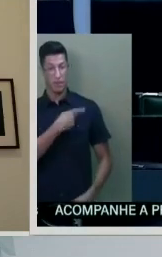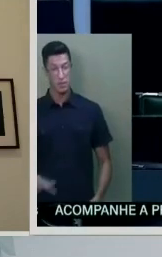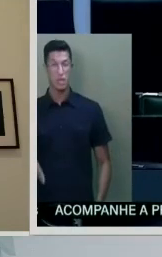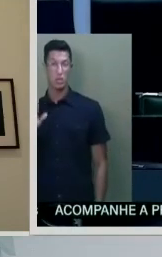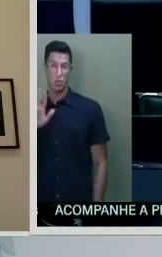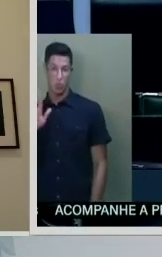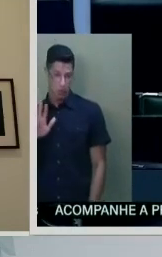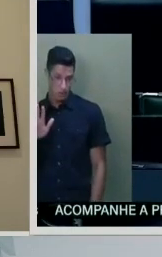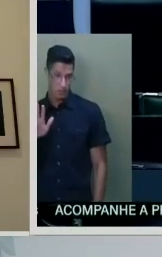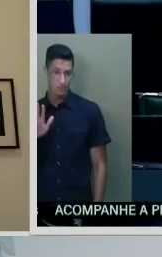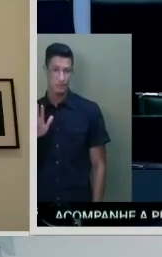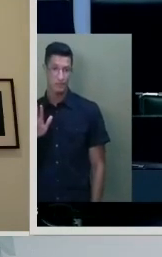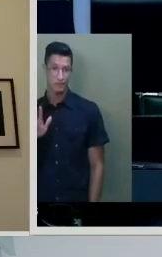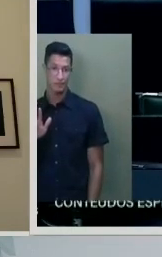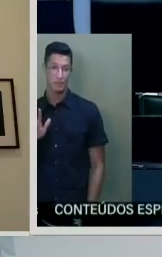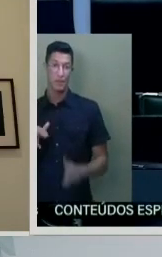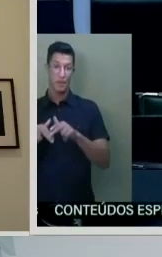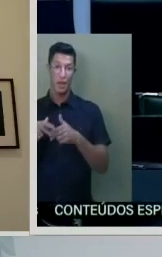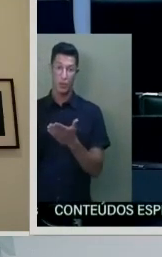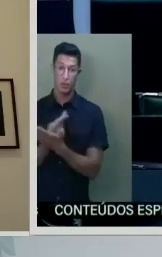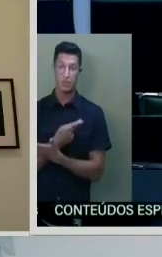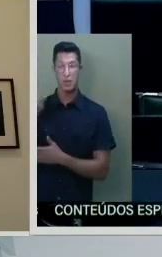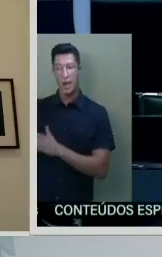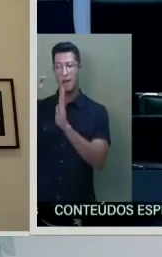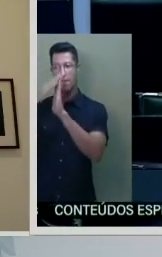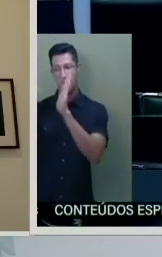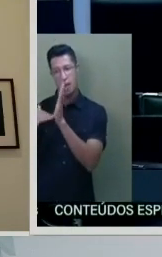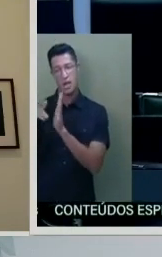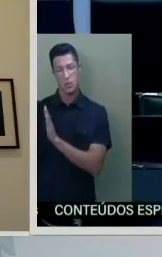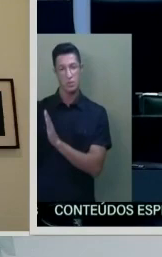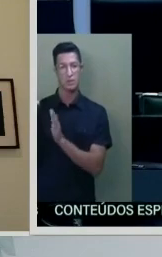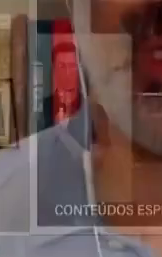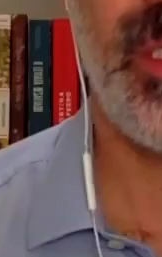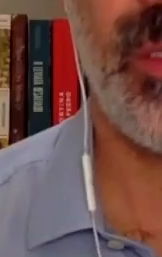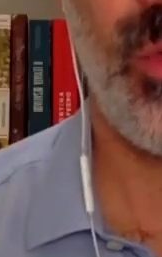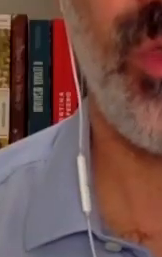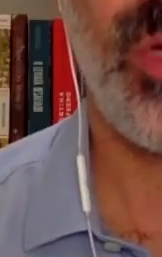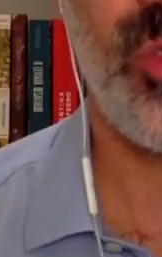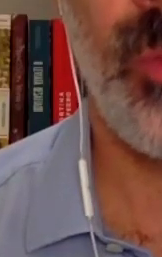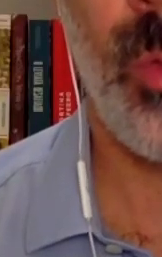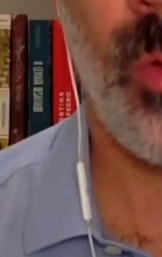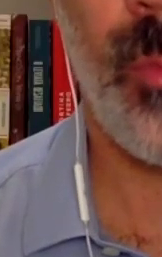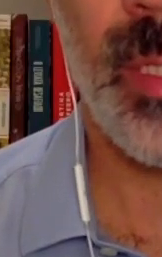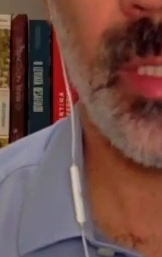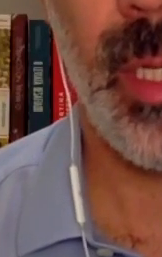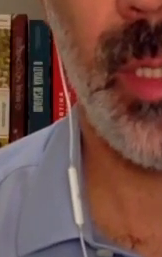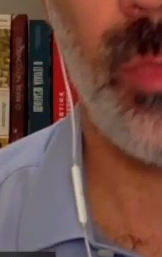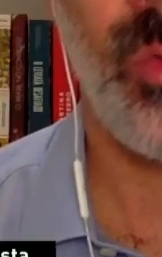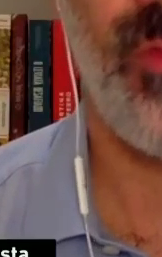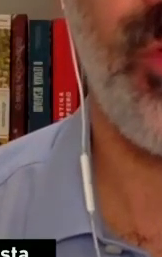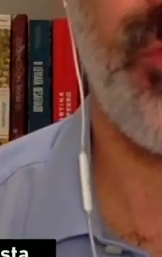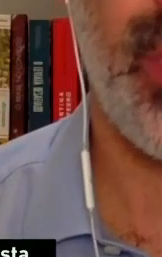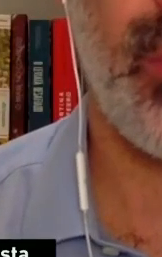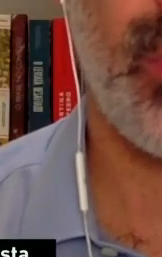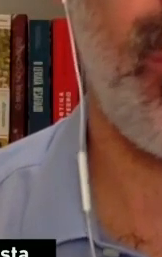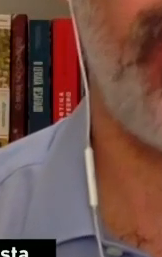Brasília? Uma forma de interpretar essas falas é a de que, obviamente, quando assume um novo presidente, um